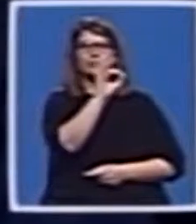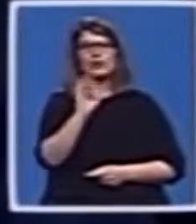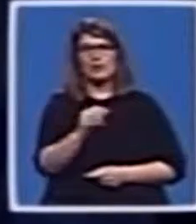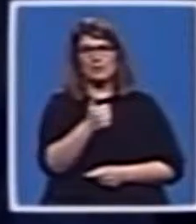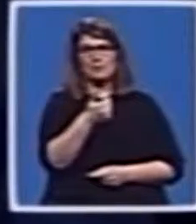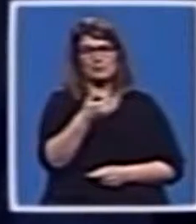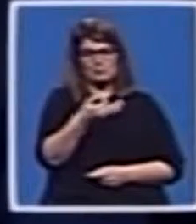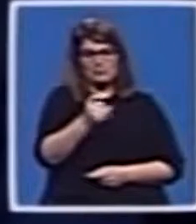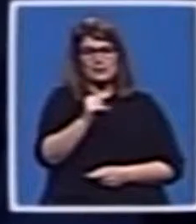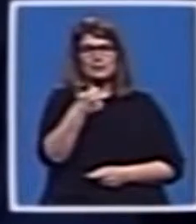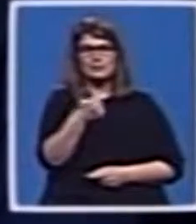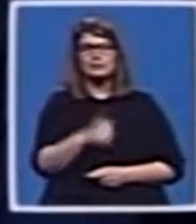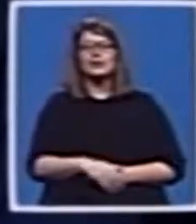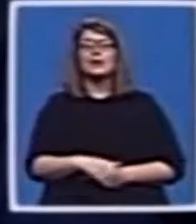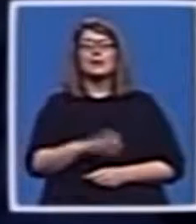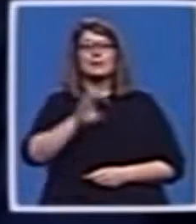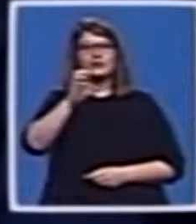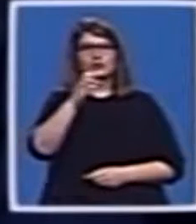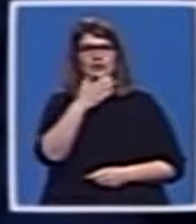o país em